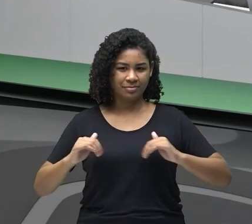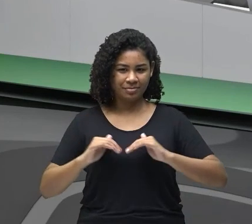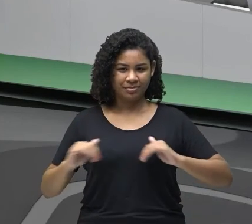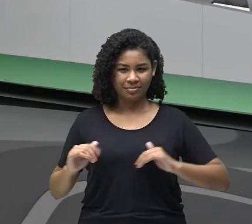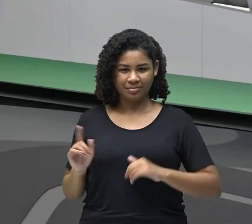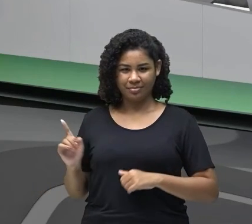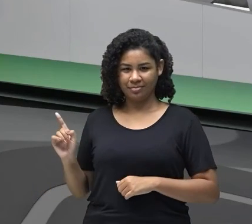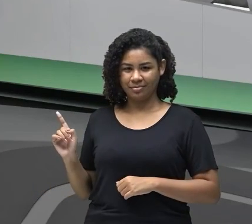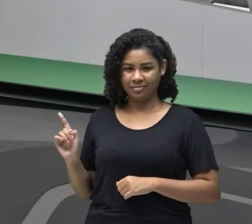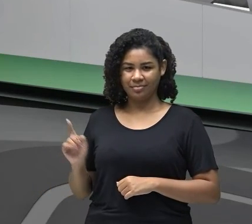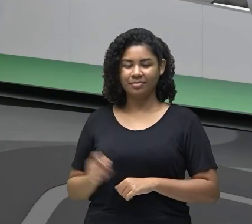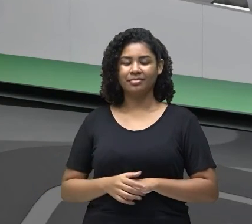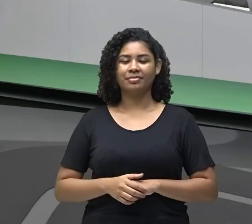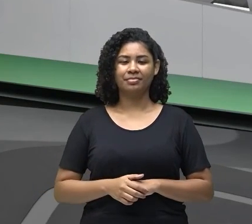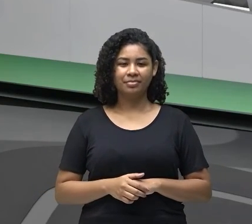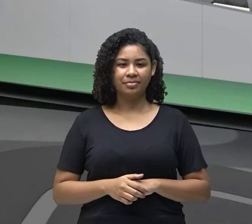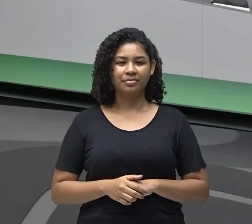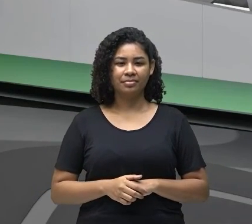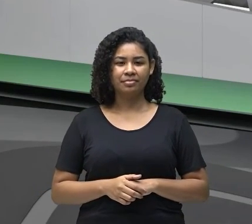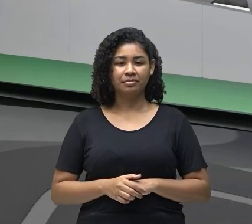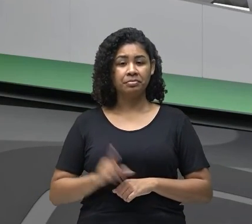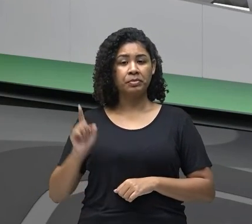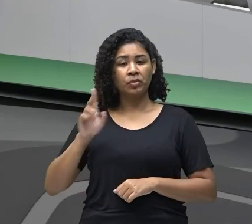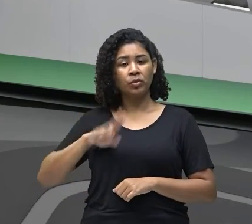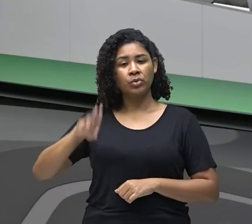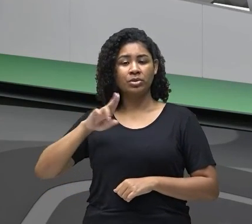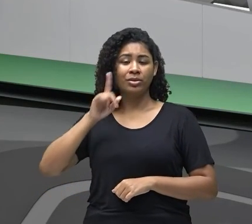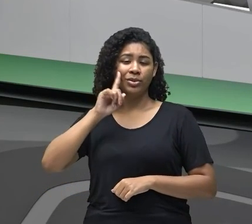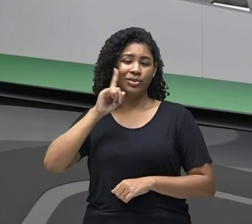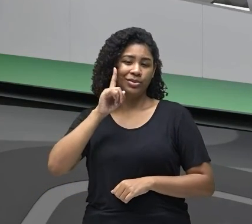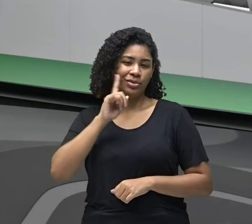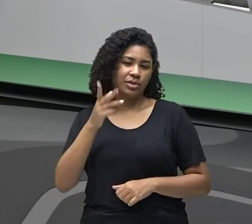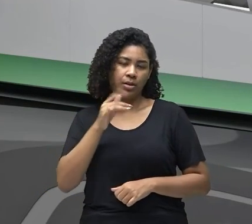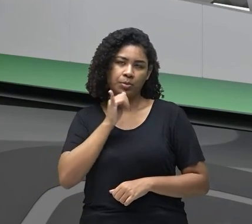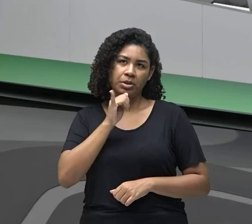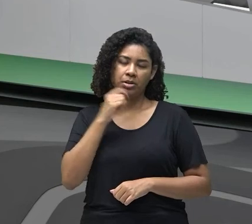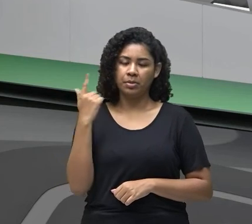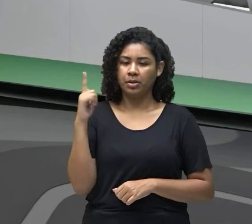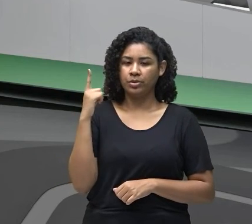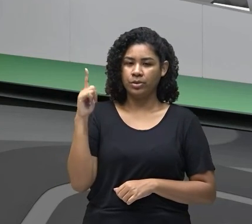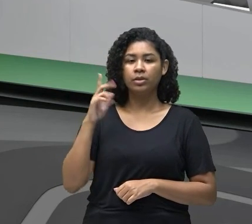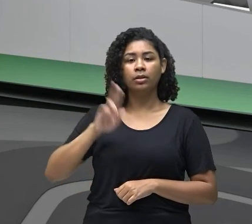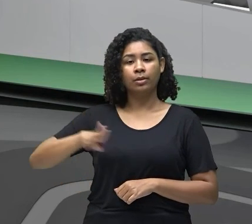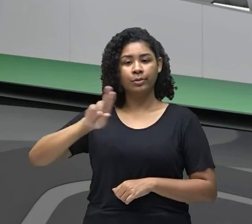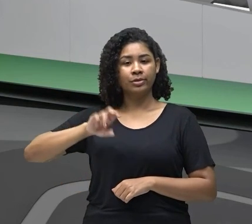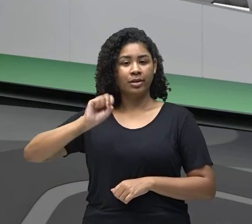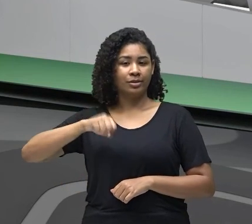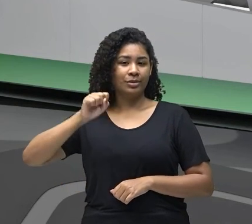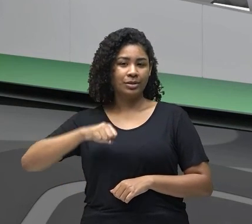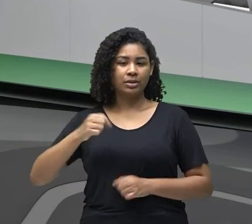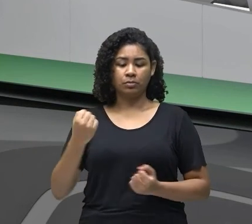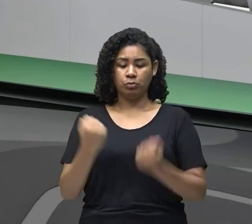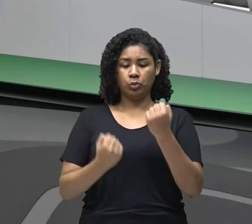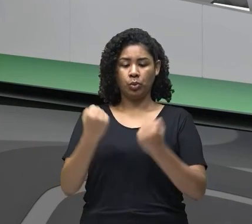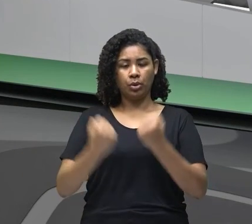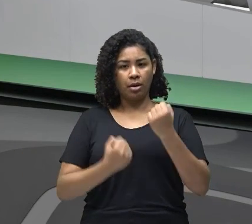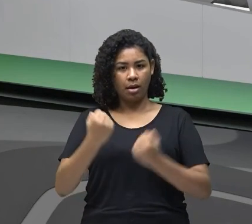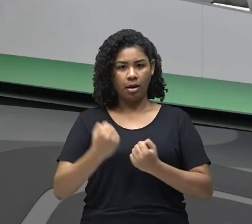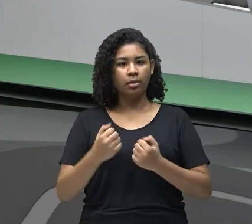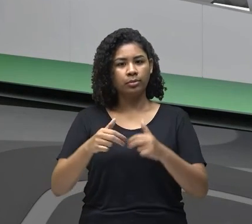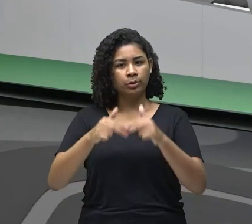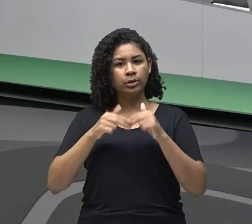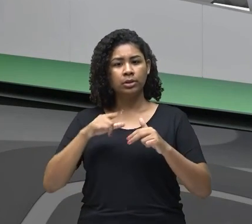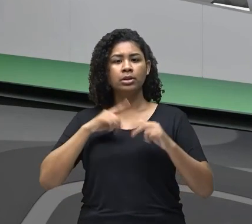separar ali esses derivados que são utilizados no dia a dia, né? A gasolina é utilizada no carro, né? Existem derivados